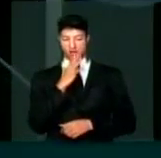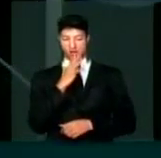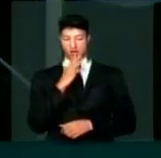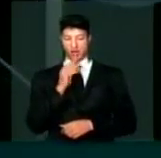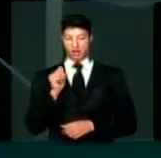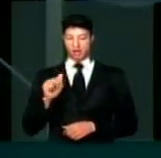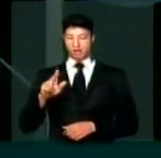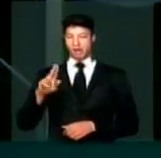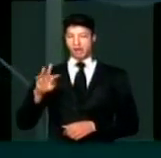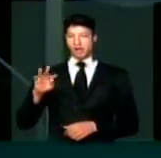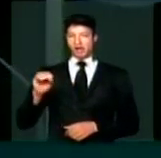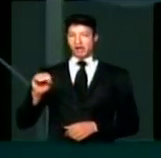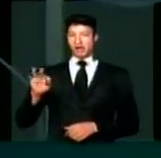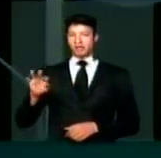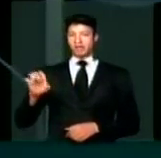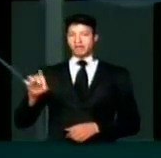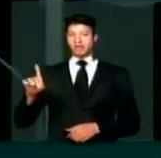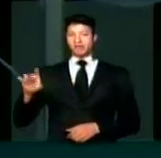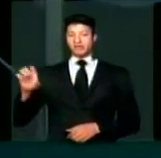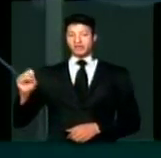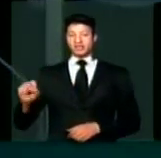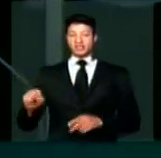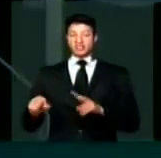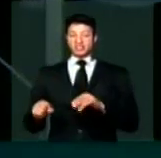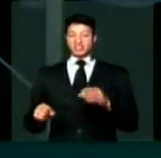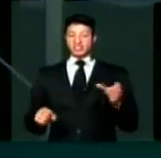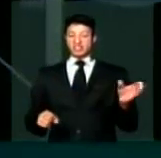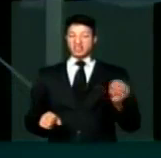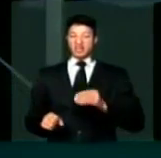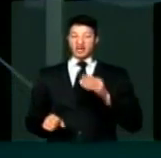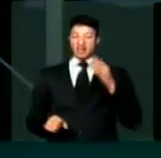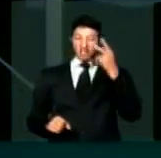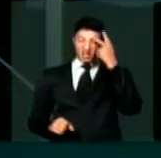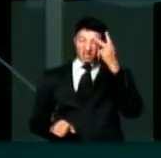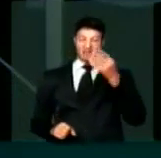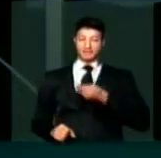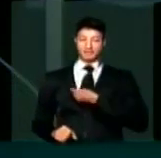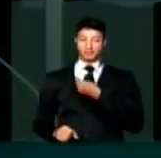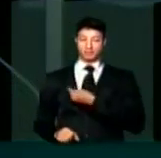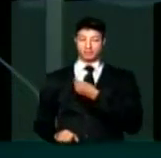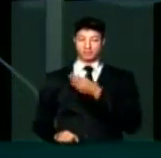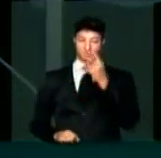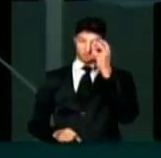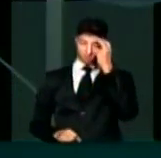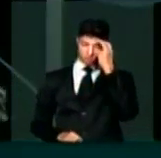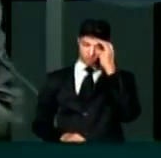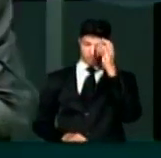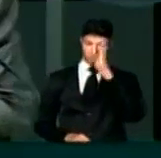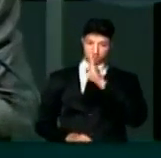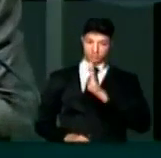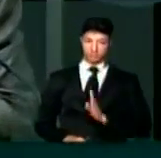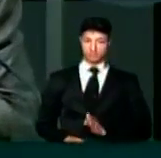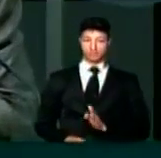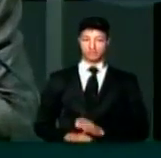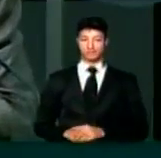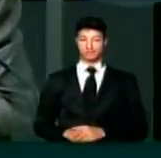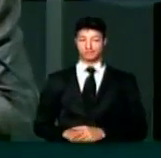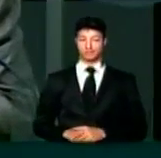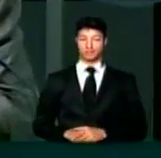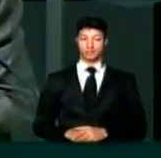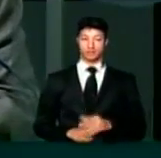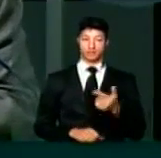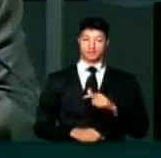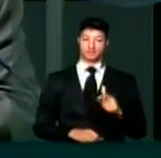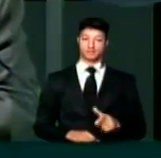dos autóctones, eles vão trazendo-os também para o convívio da cultura brasileira.